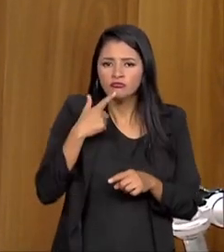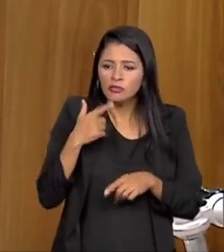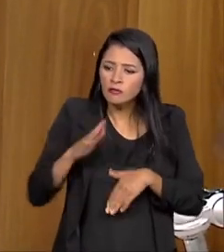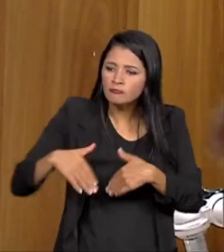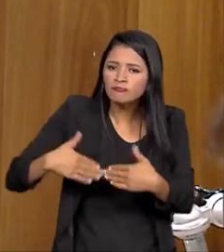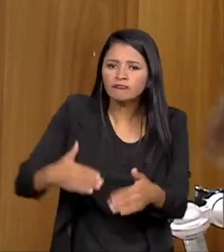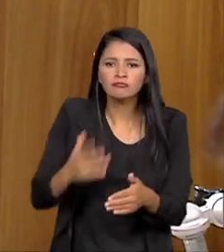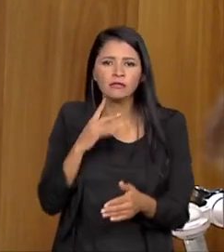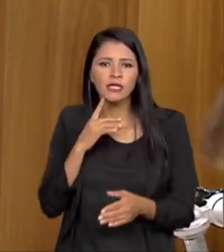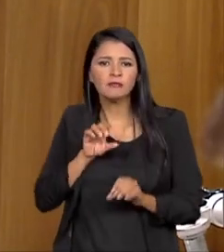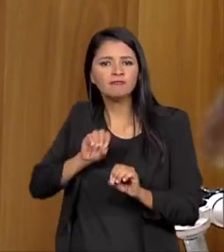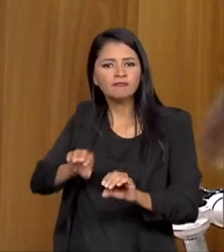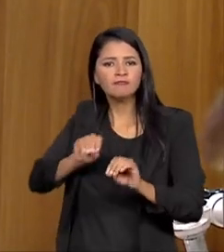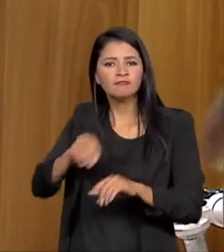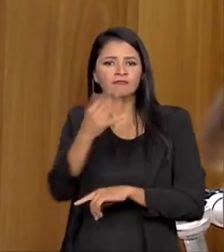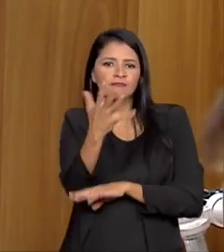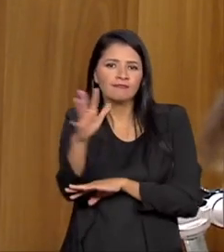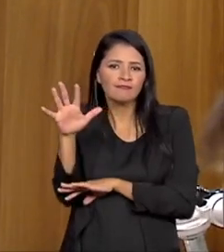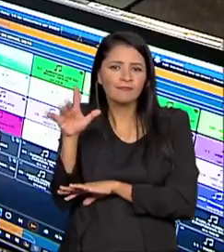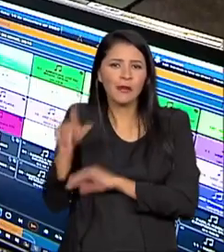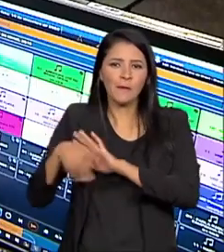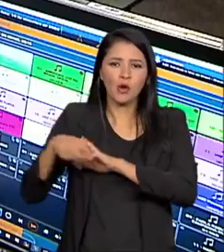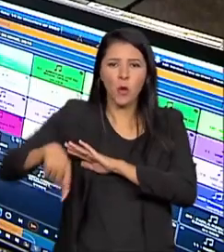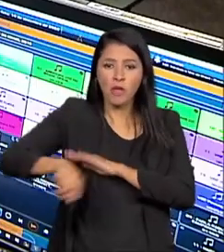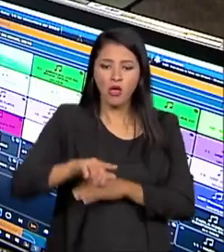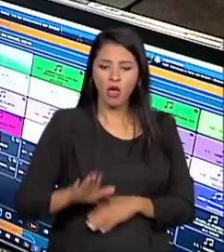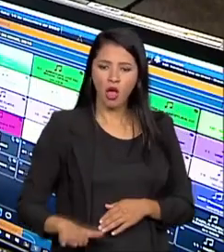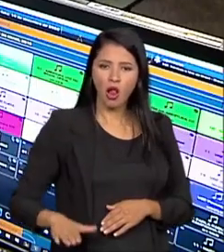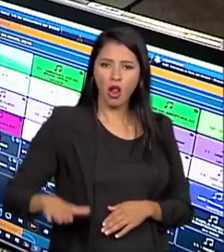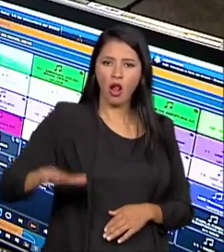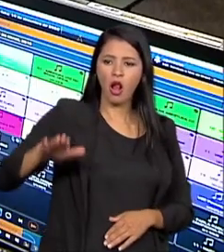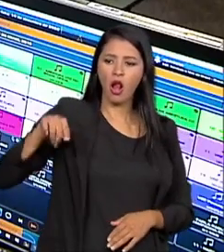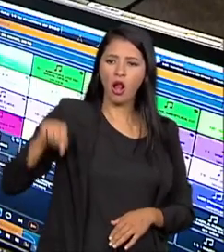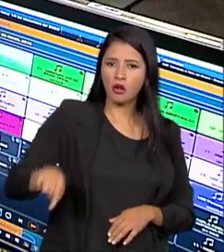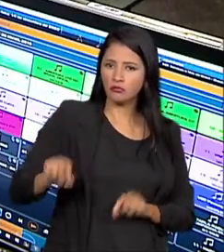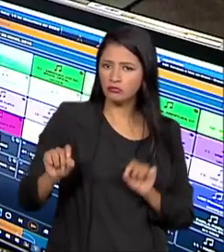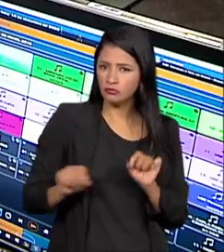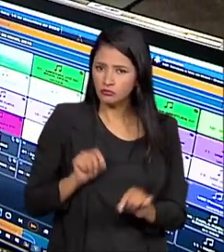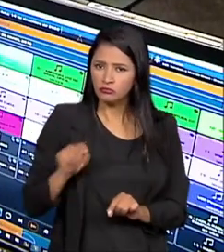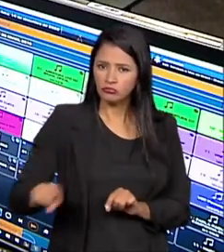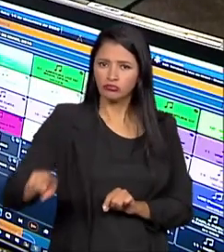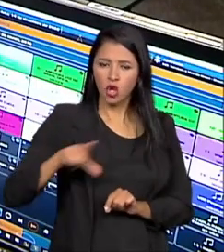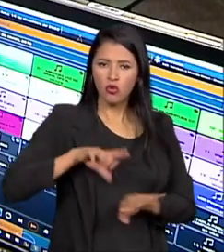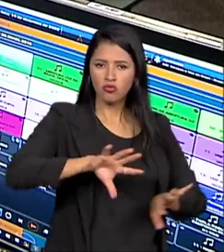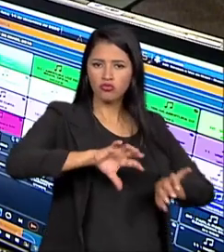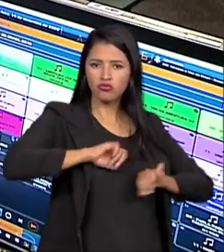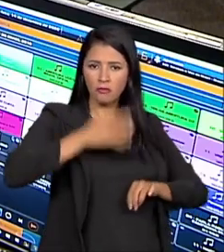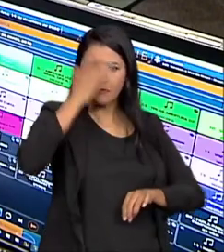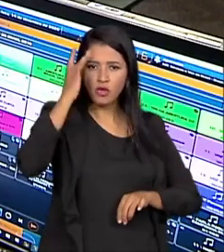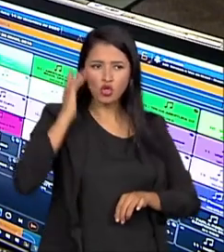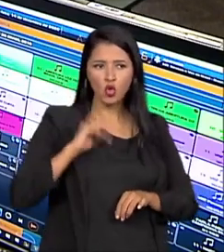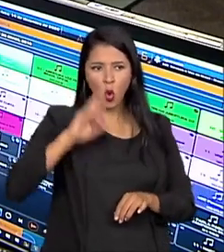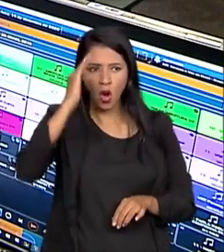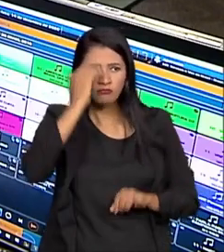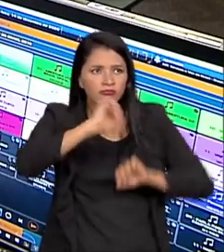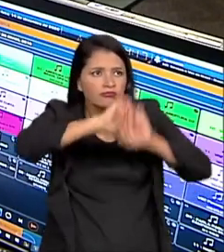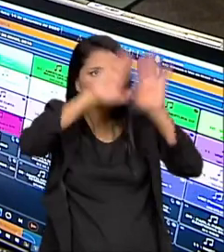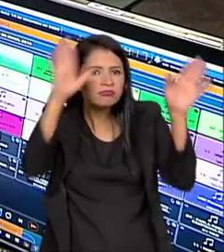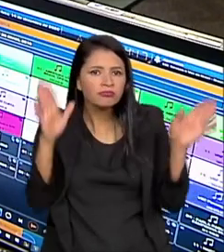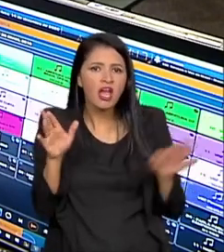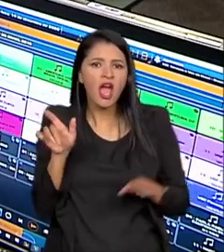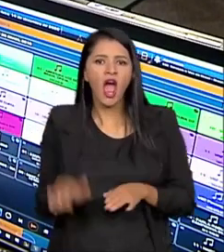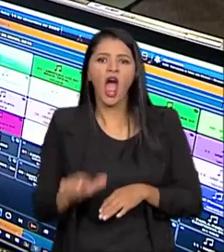essa educação ambiental e transformando essa criança num agente ambiental verde que começa a entender